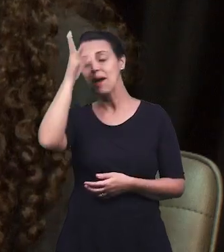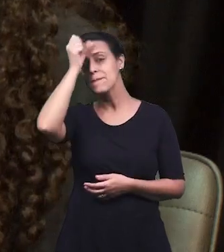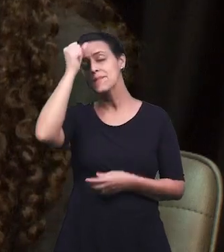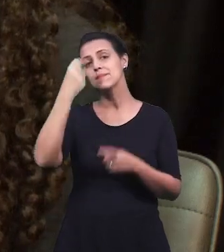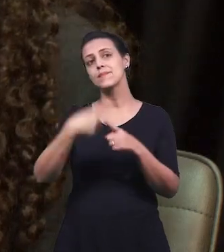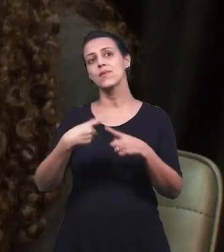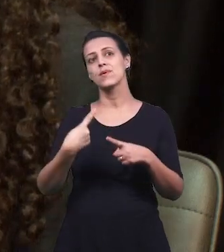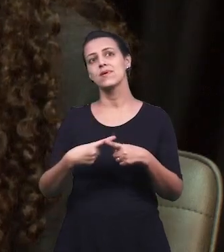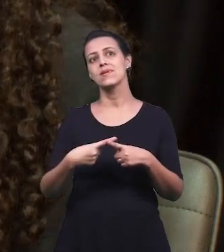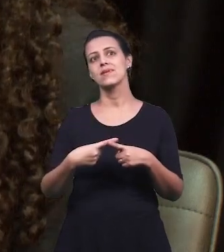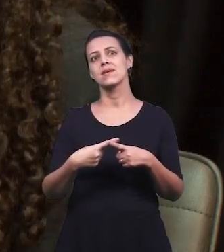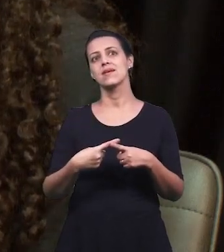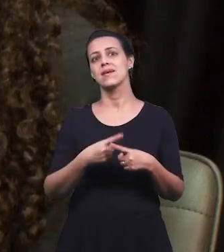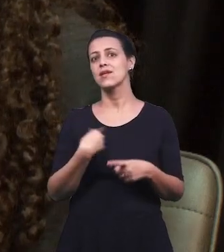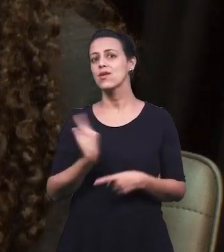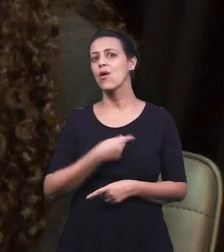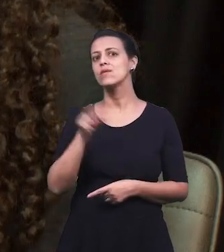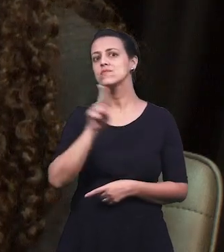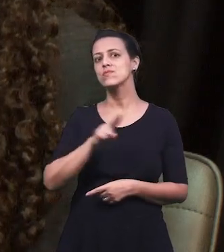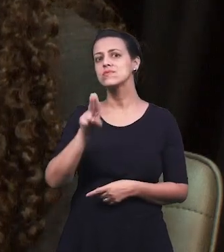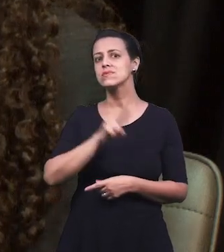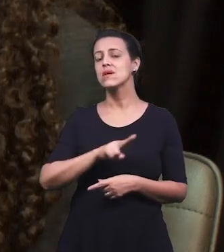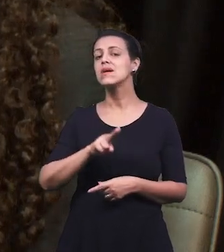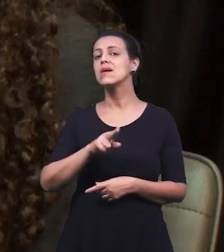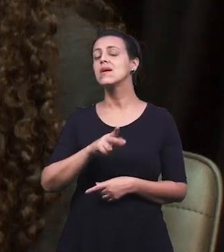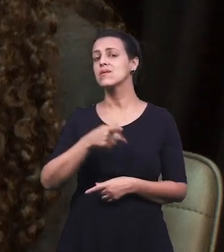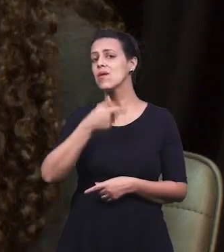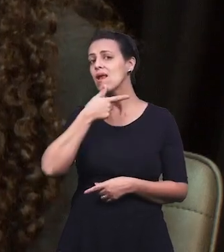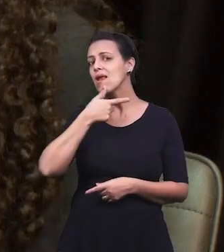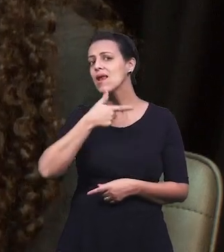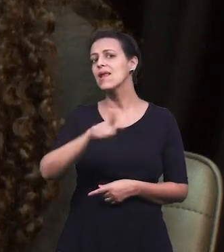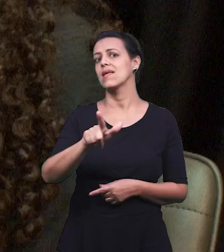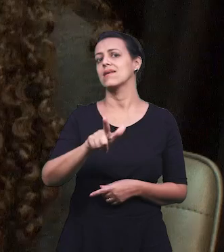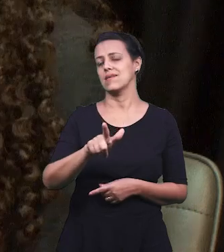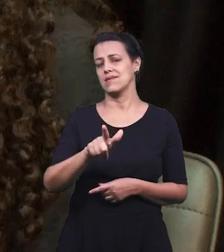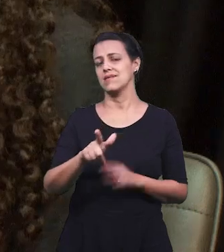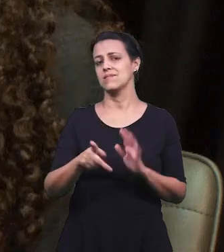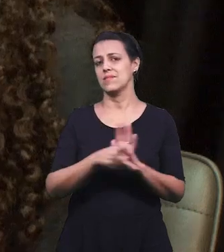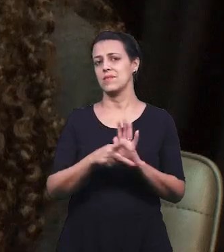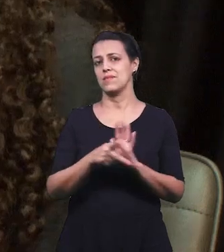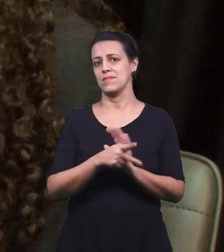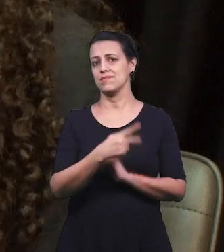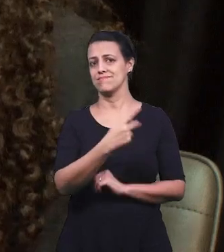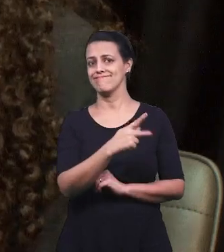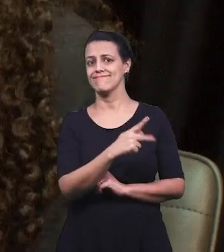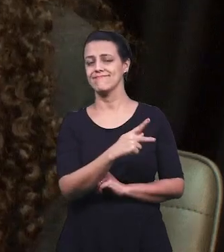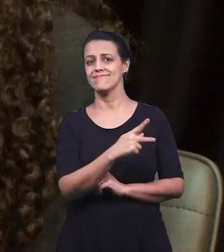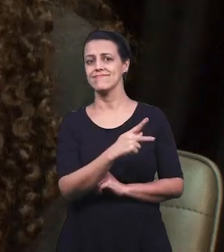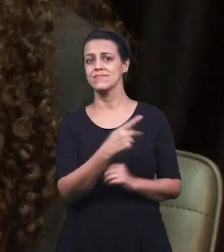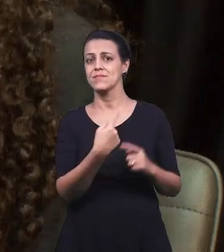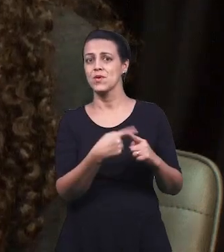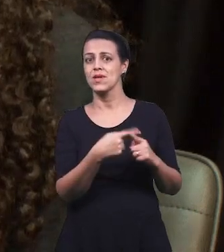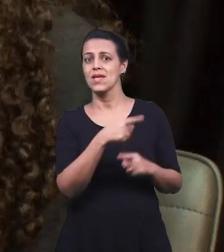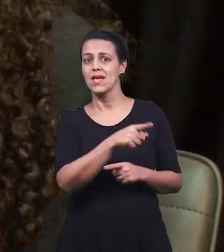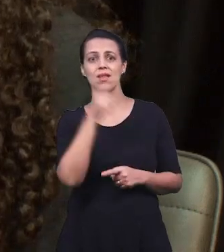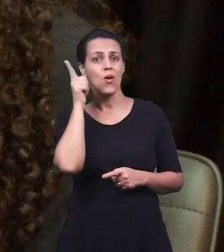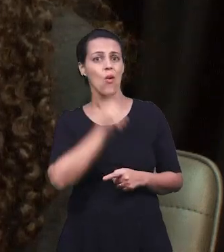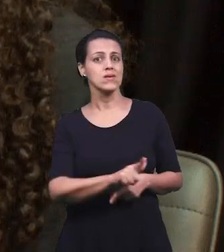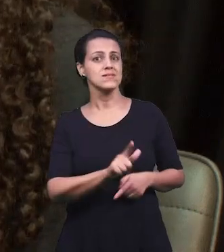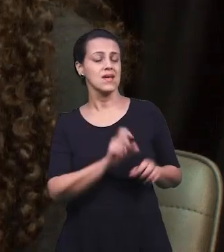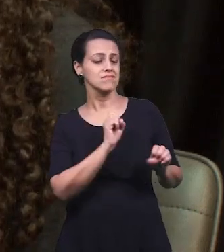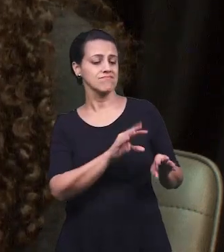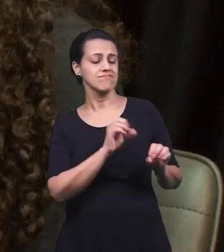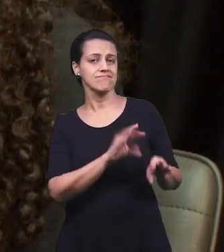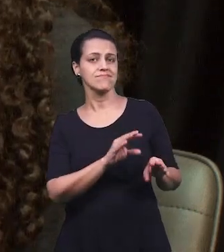a gente também chama de linguagem, a língua Libras, né, então, para poder passar, né, que é uma questão que você vai ter